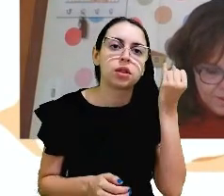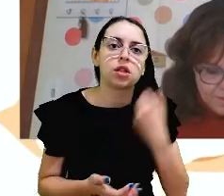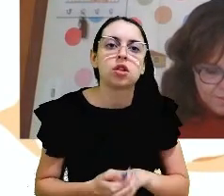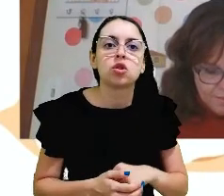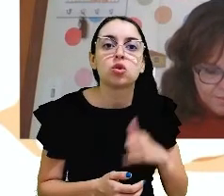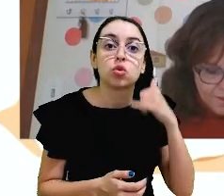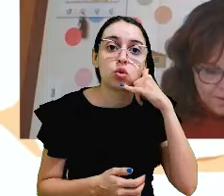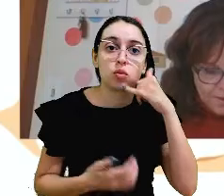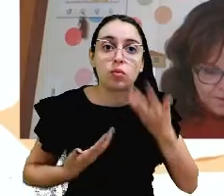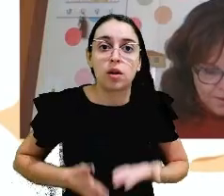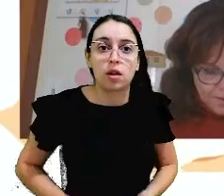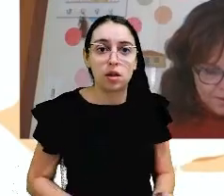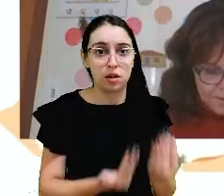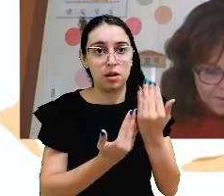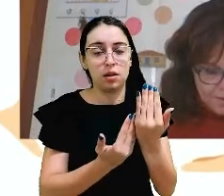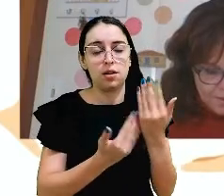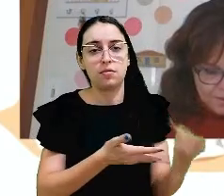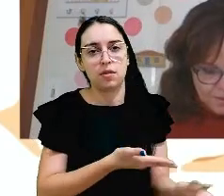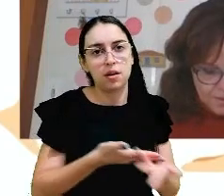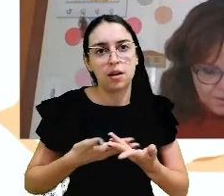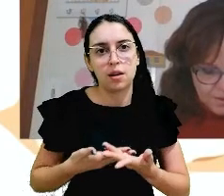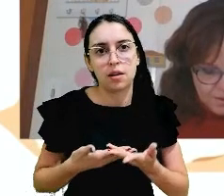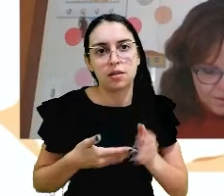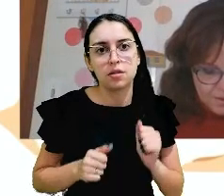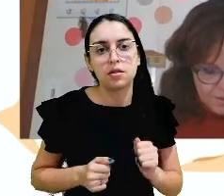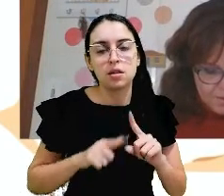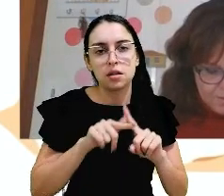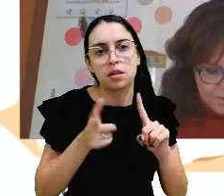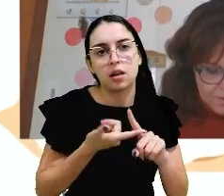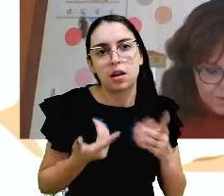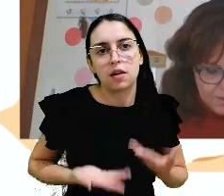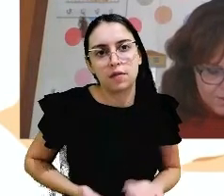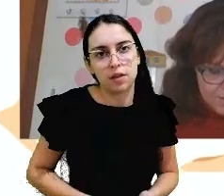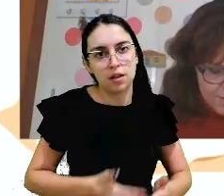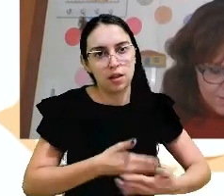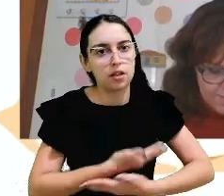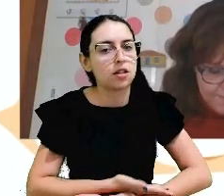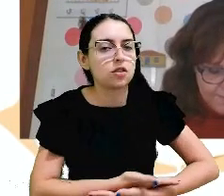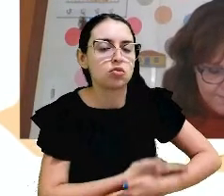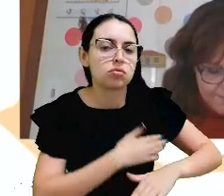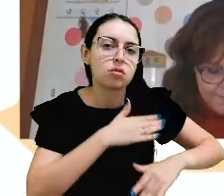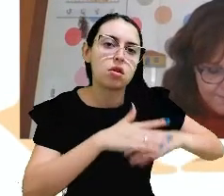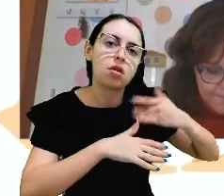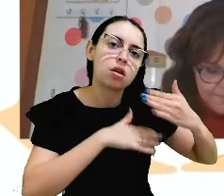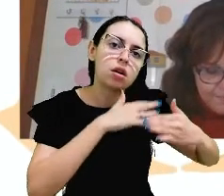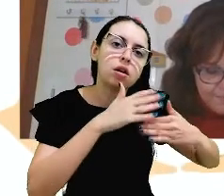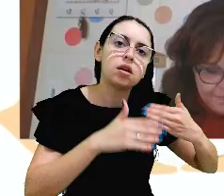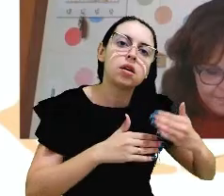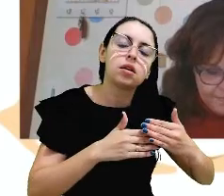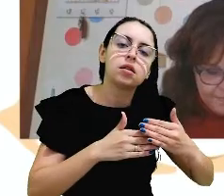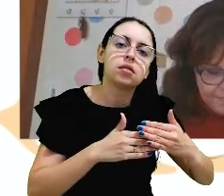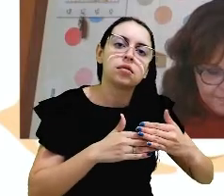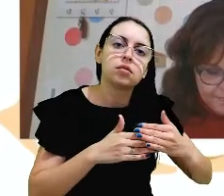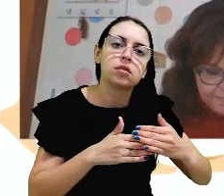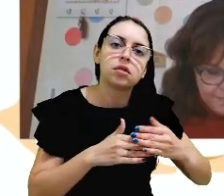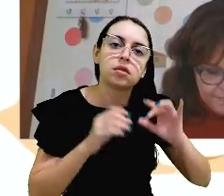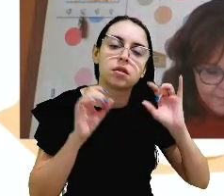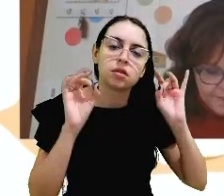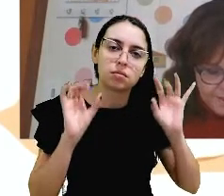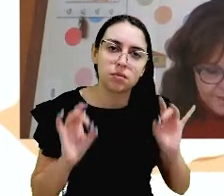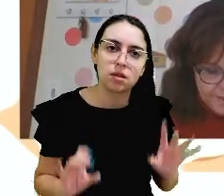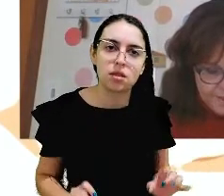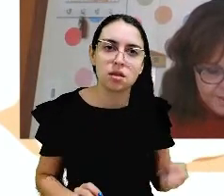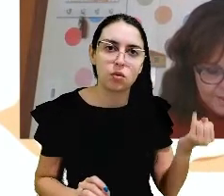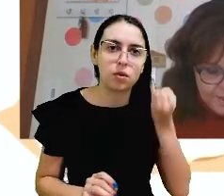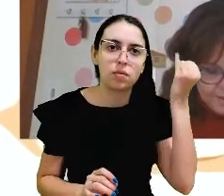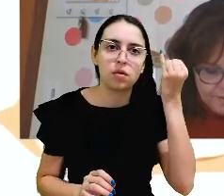nos trazem sobre a maternidade em todos os momentos, mas que é particularmente importante nesse momento de